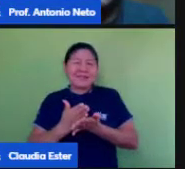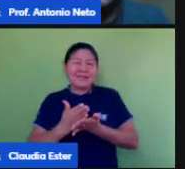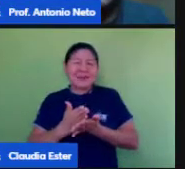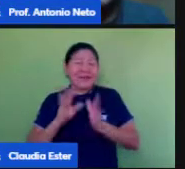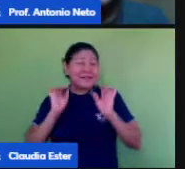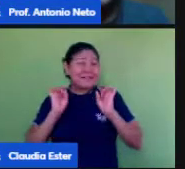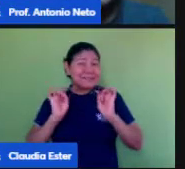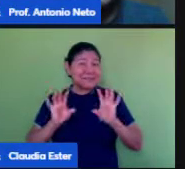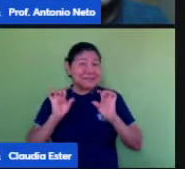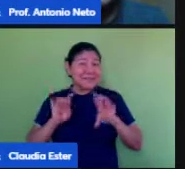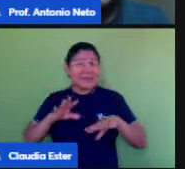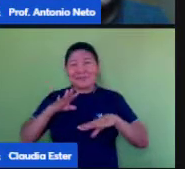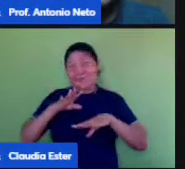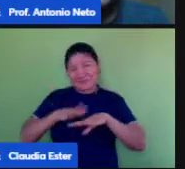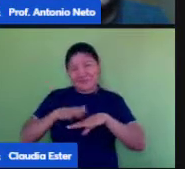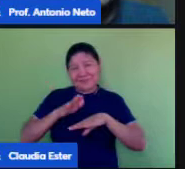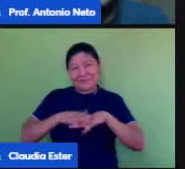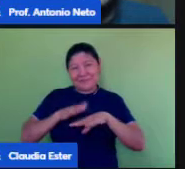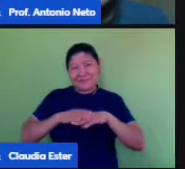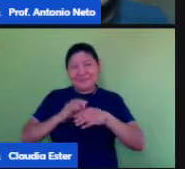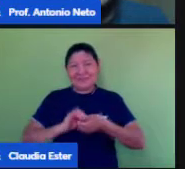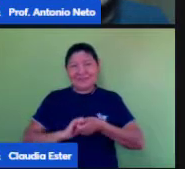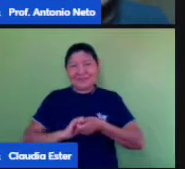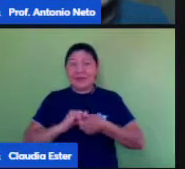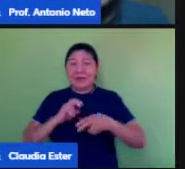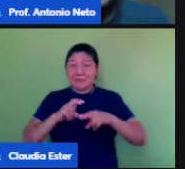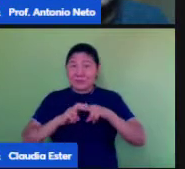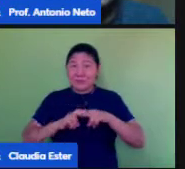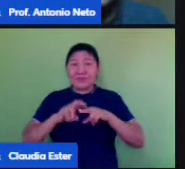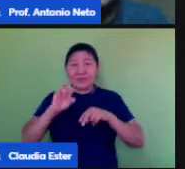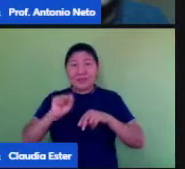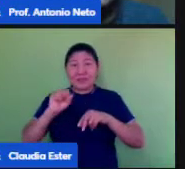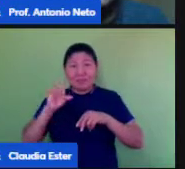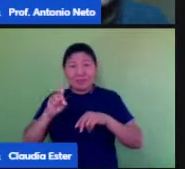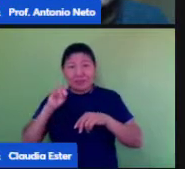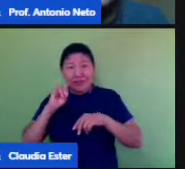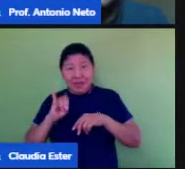matemáticas. Assim, nas SDIs